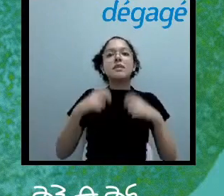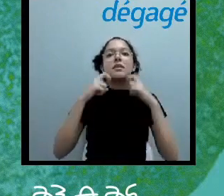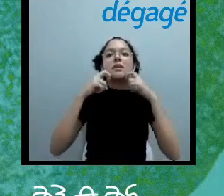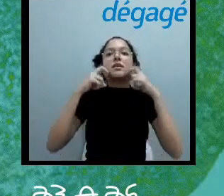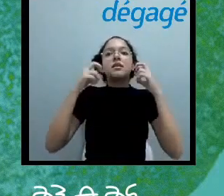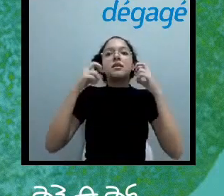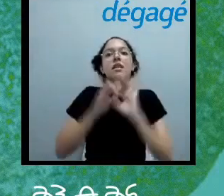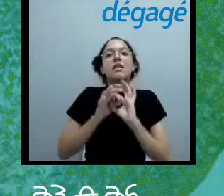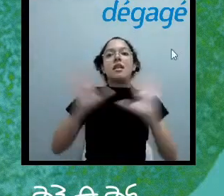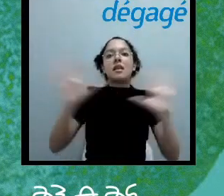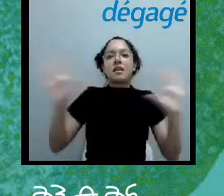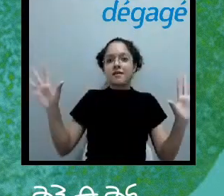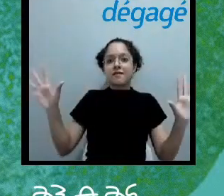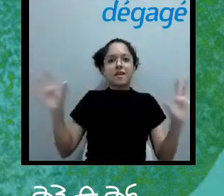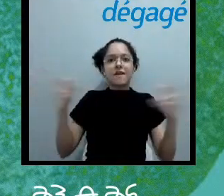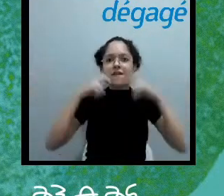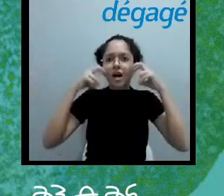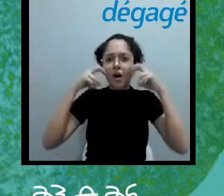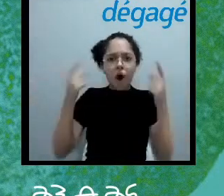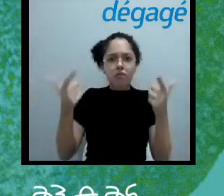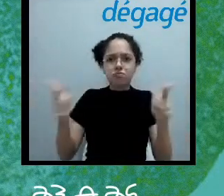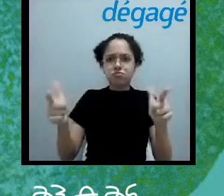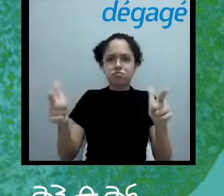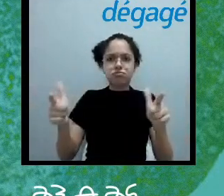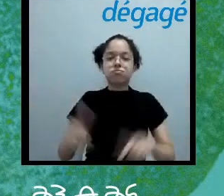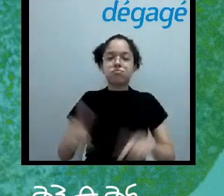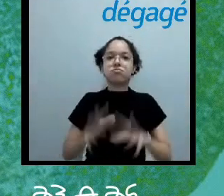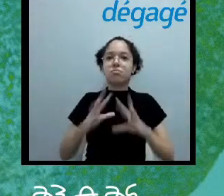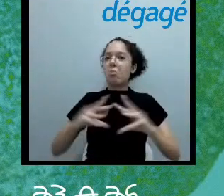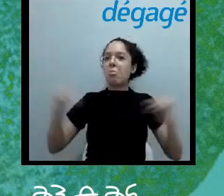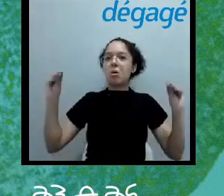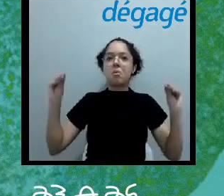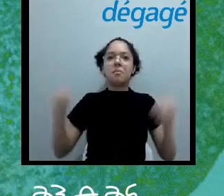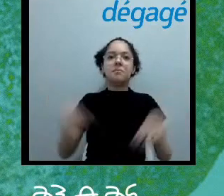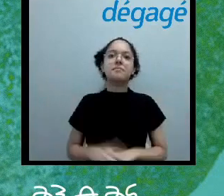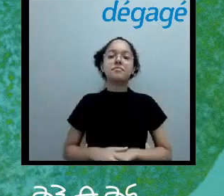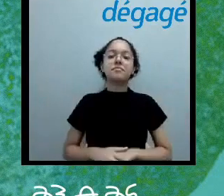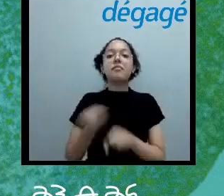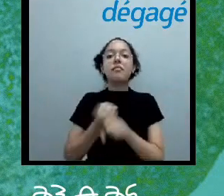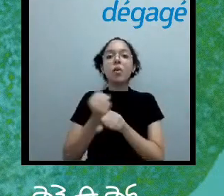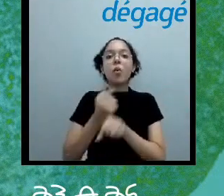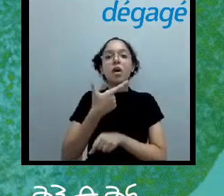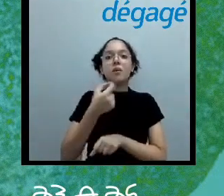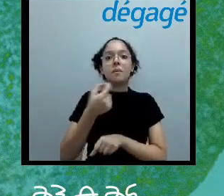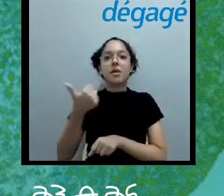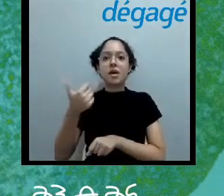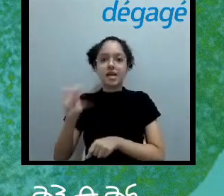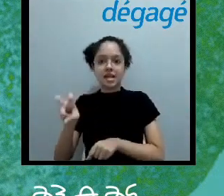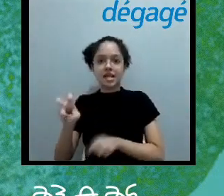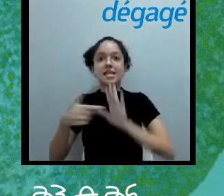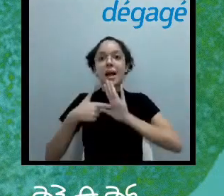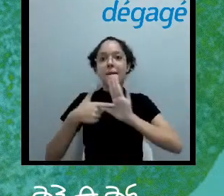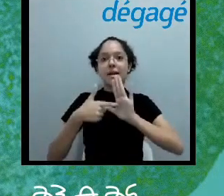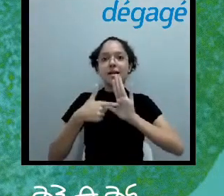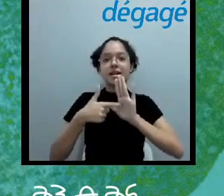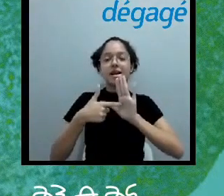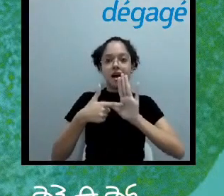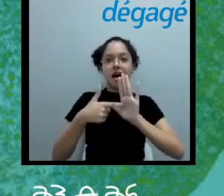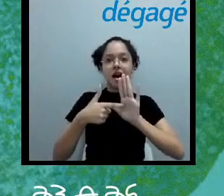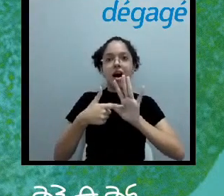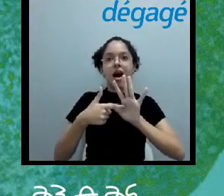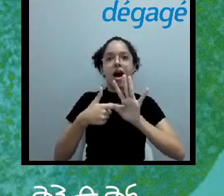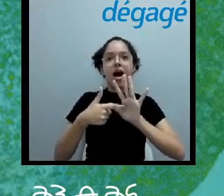pertencia que no final do ano, desse ano de 2015, elas fizeram uma primeira apresentação na festa de encerramento das atividades